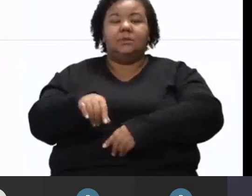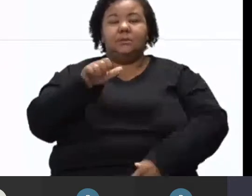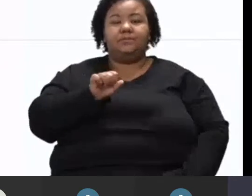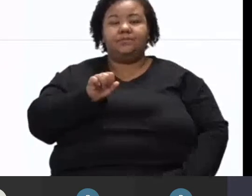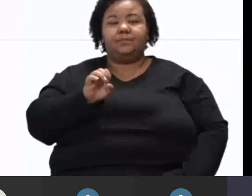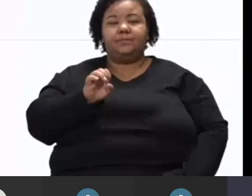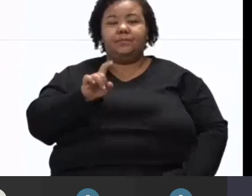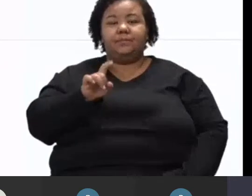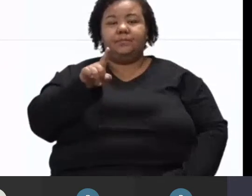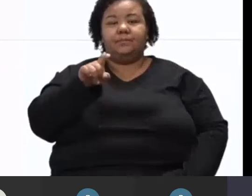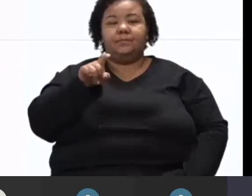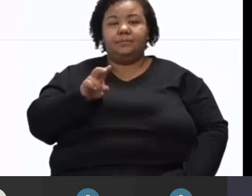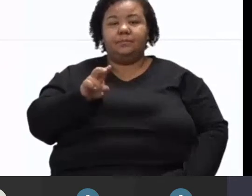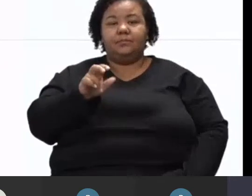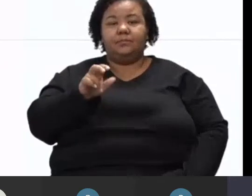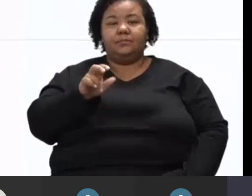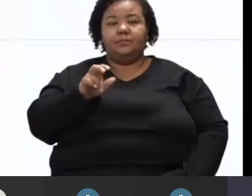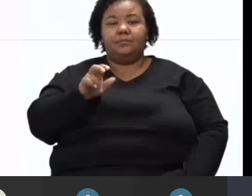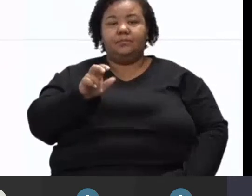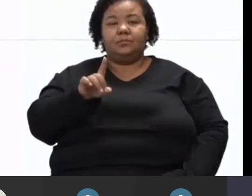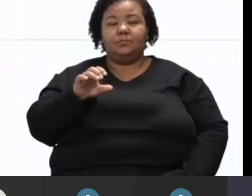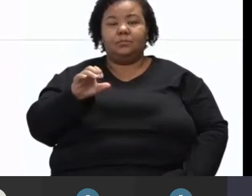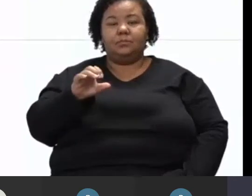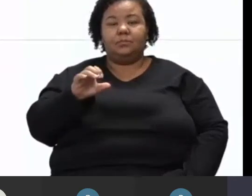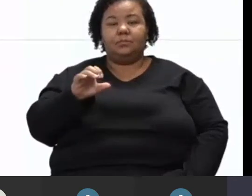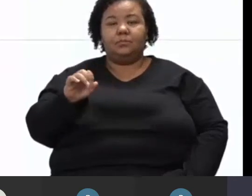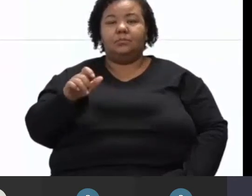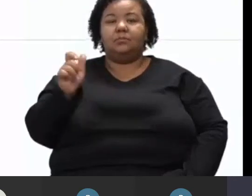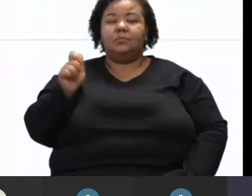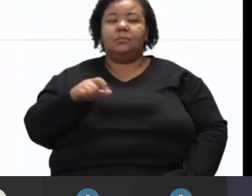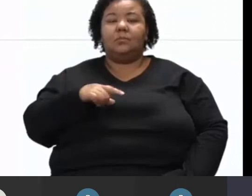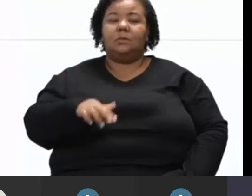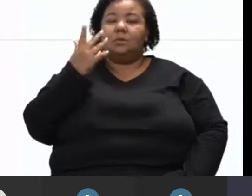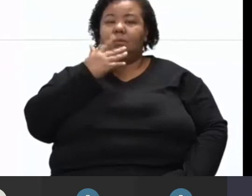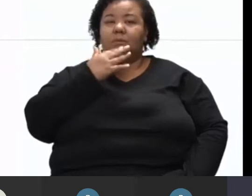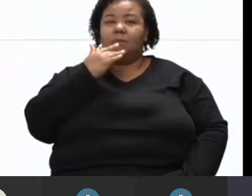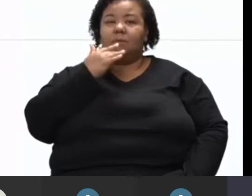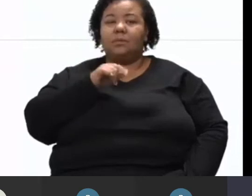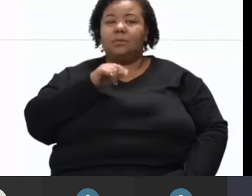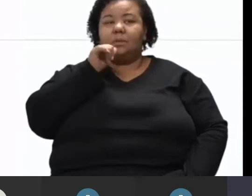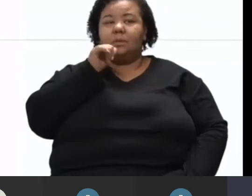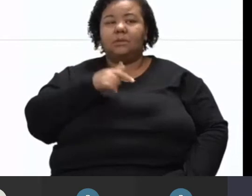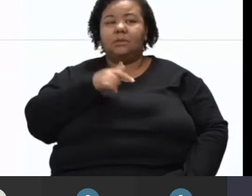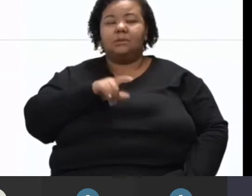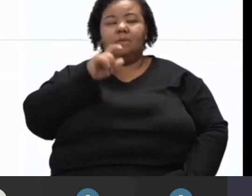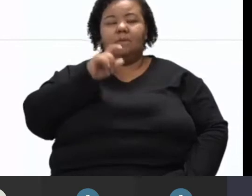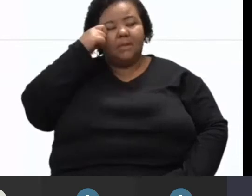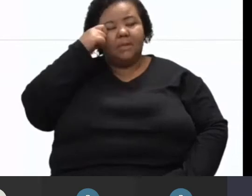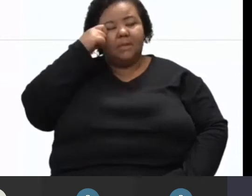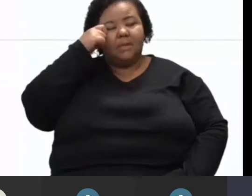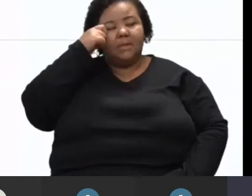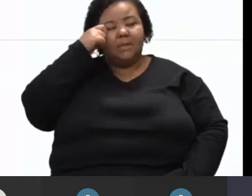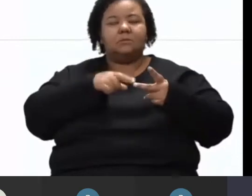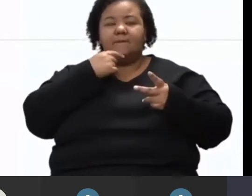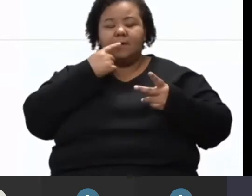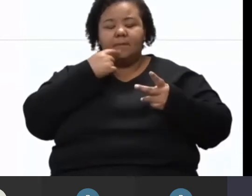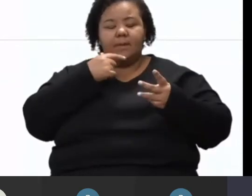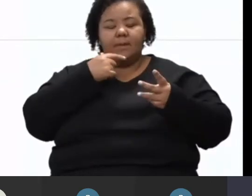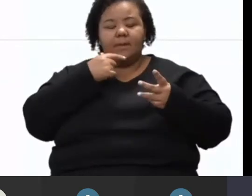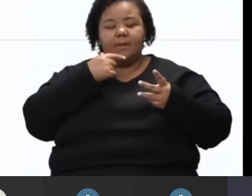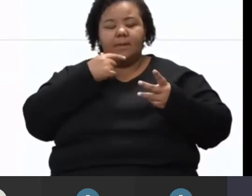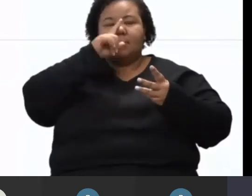e eles podem ter pigmentos. Pigmentos que variam do preto, do verde, do vermelho, do amarelo até marrom. Então, todas essas